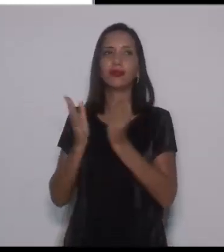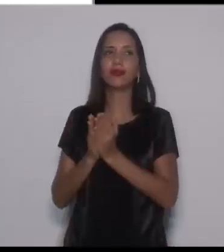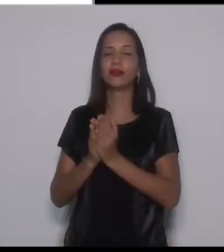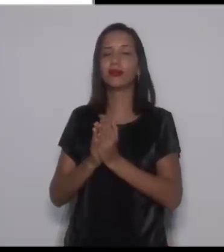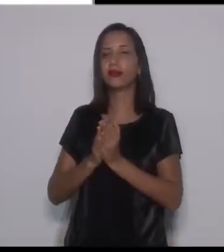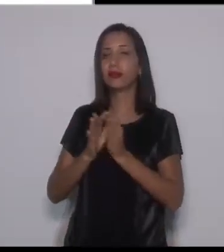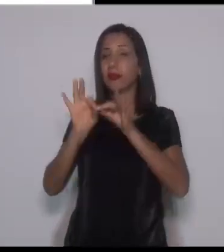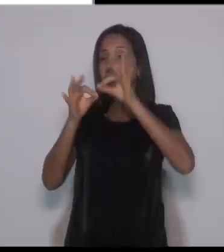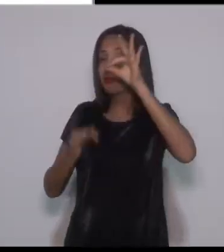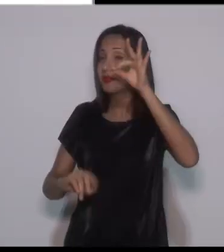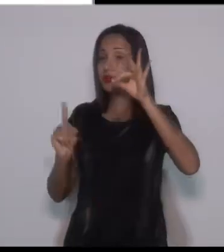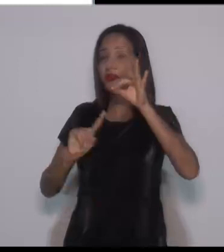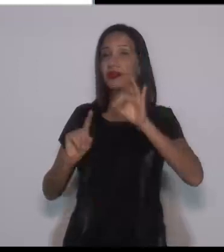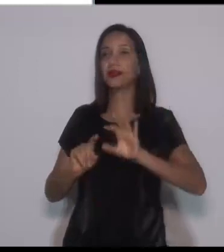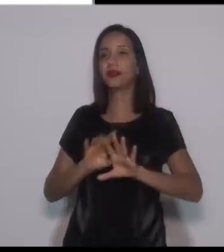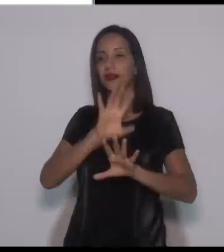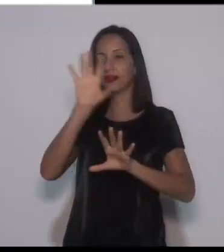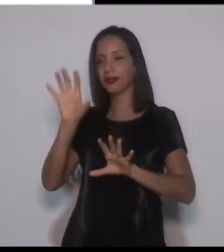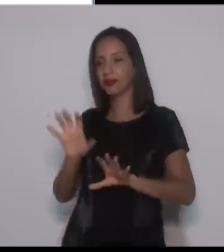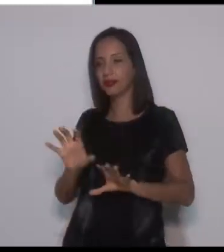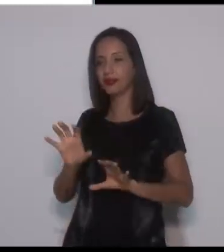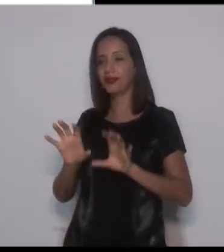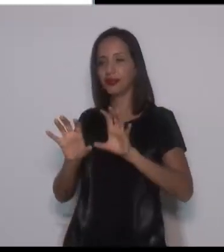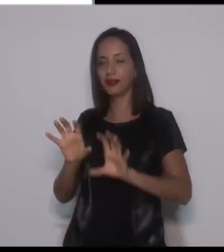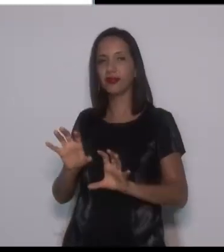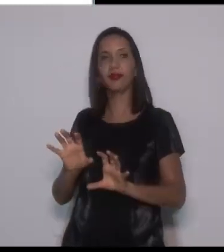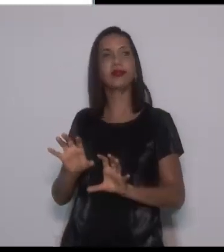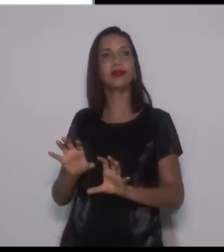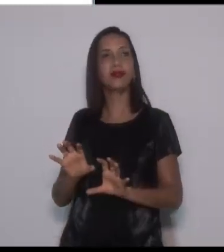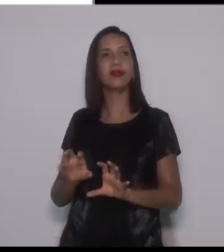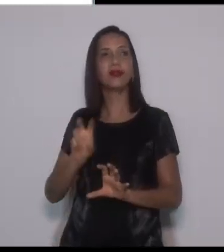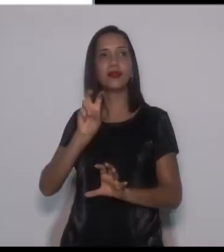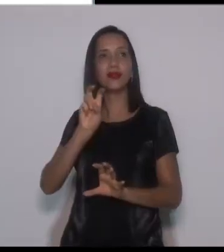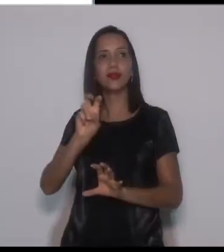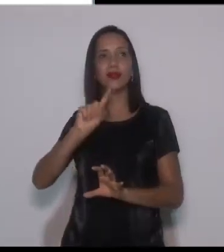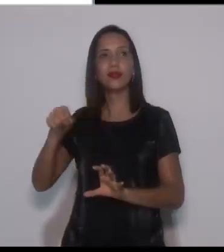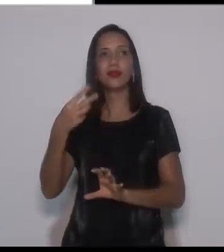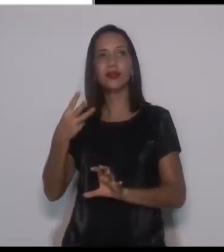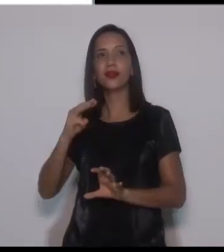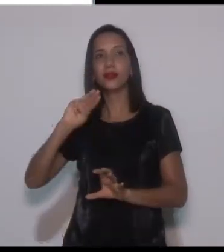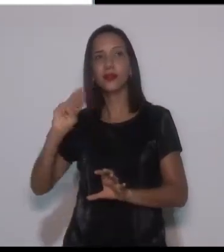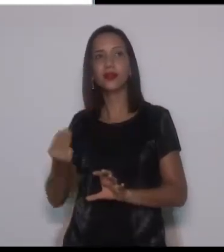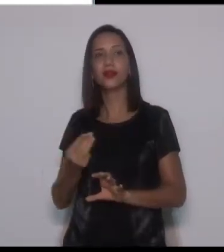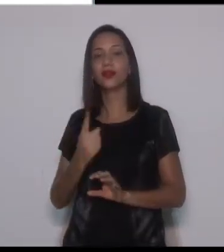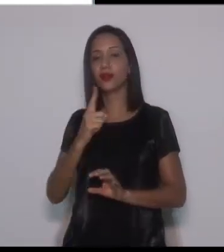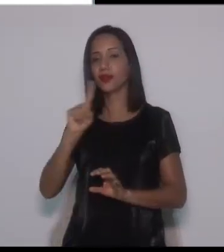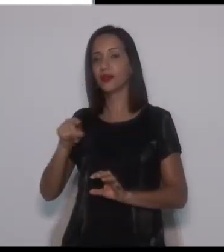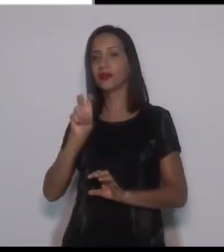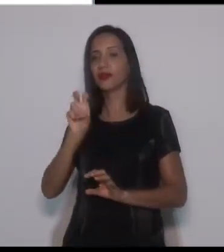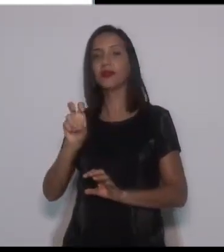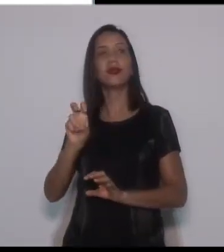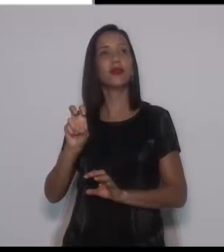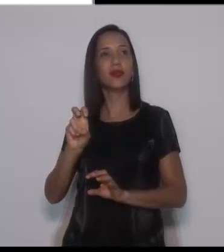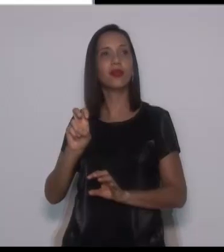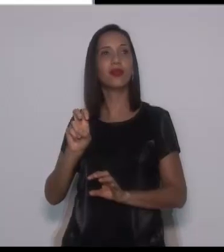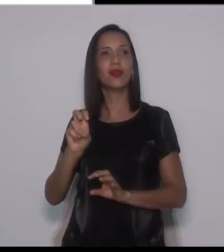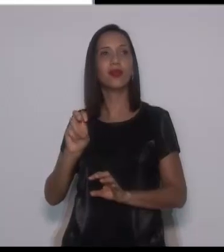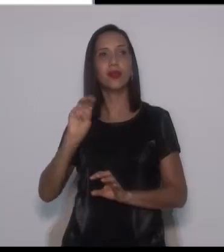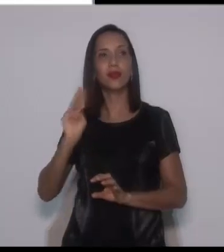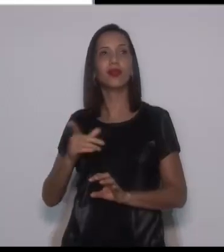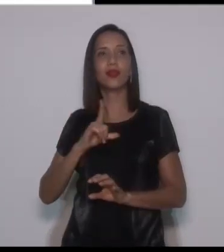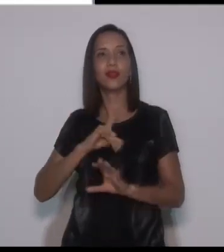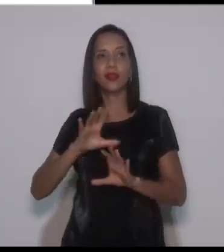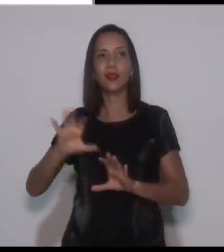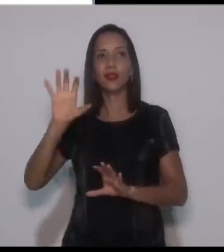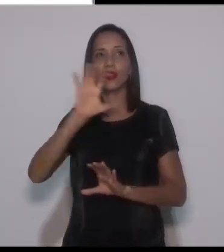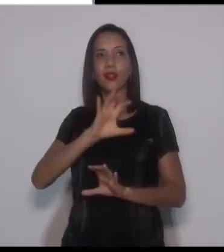Sudeste. Cerca de 5,3 milhões de pobres, do total de 20,4 milhões no país, estão aqui na nossa região